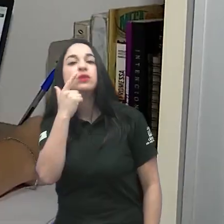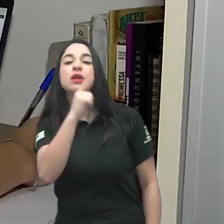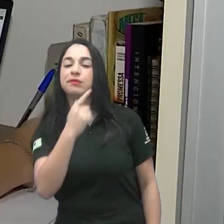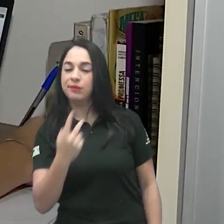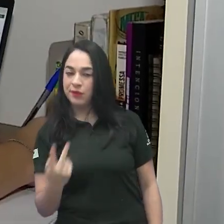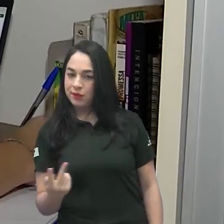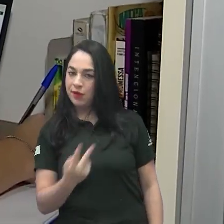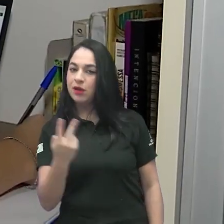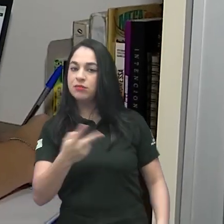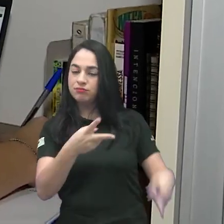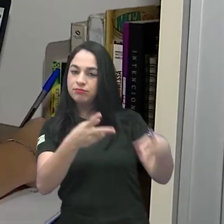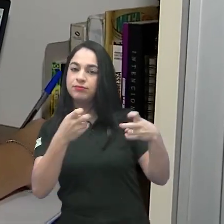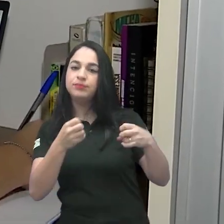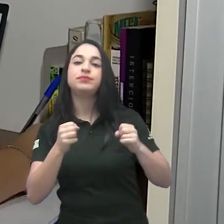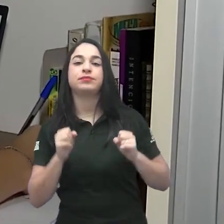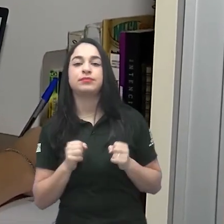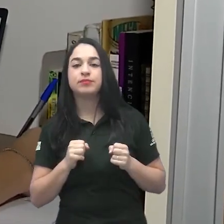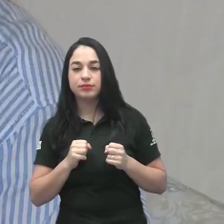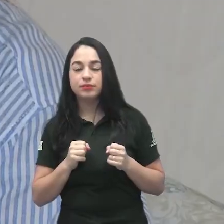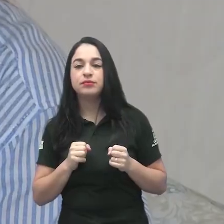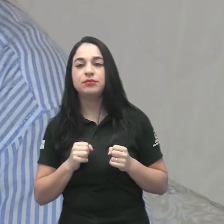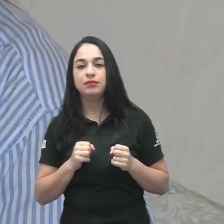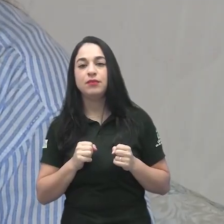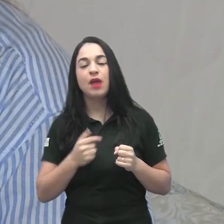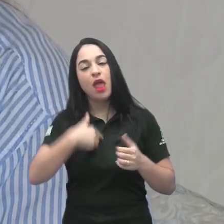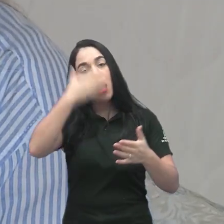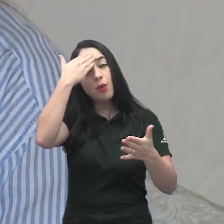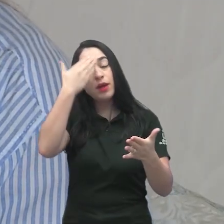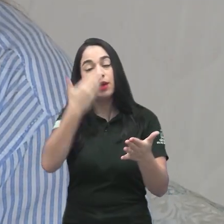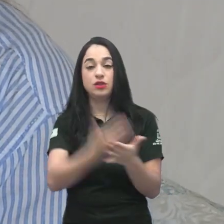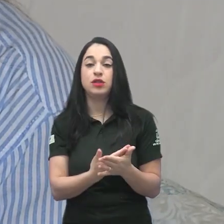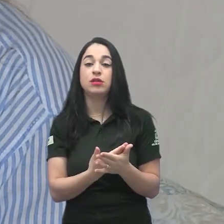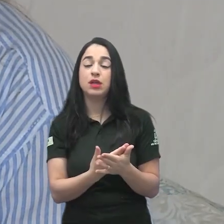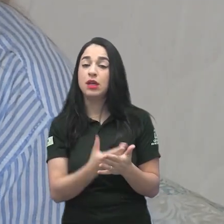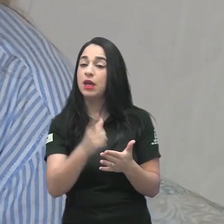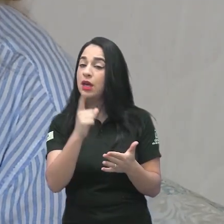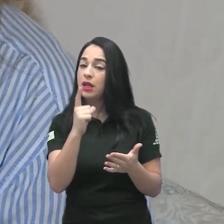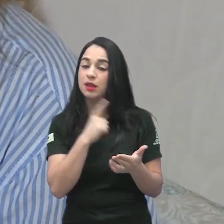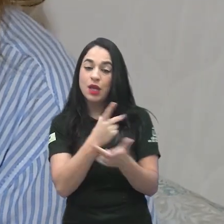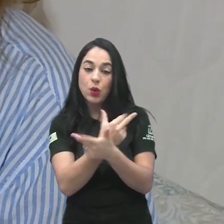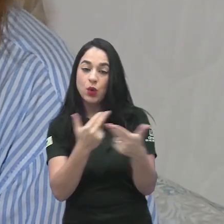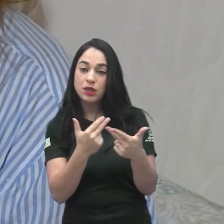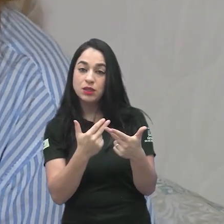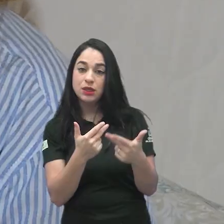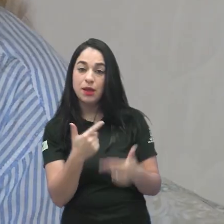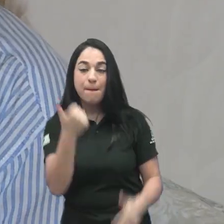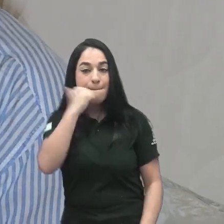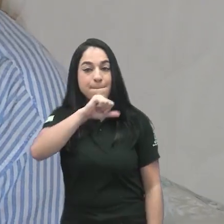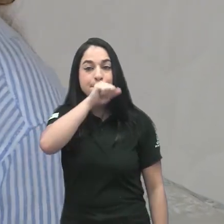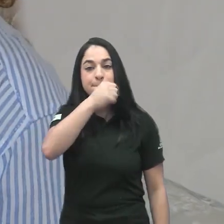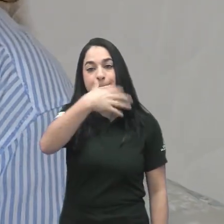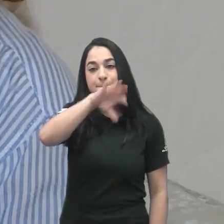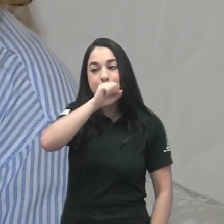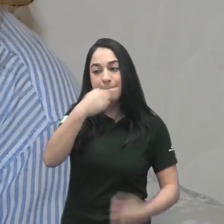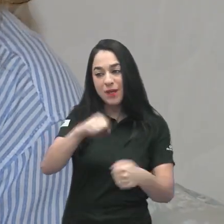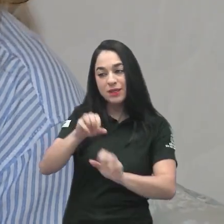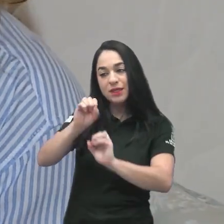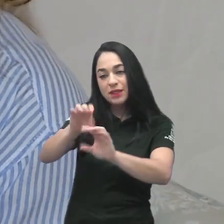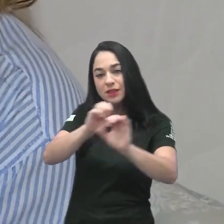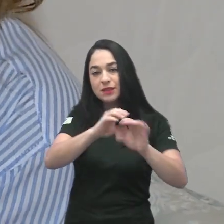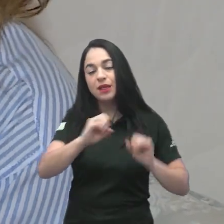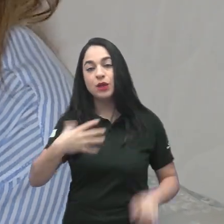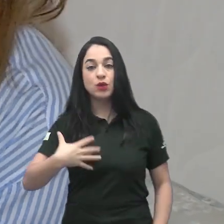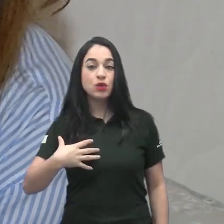esforço por trás de cada conquista. Eu acredito que alguns princípios, eles nascem no berço mesmo, né? Eles precisam ser